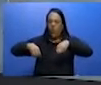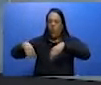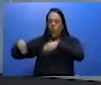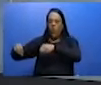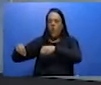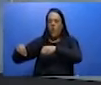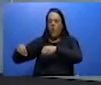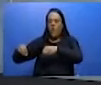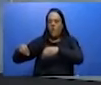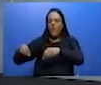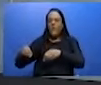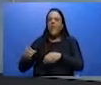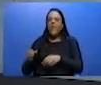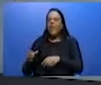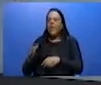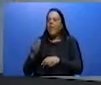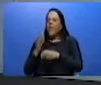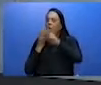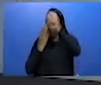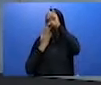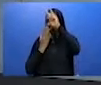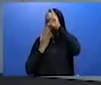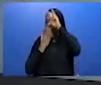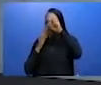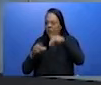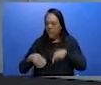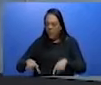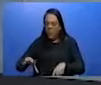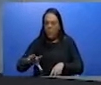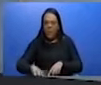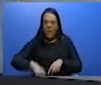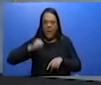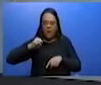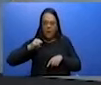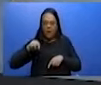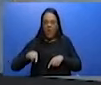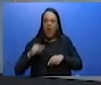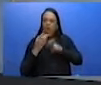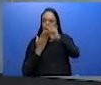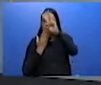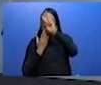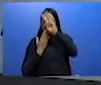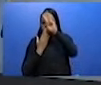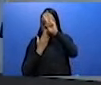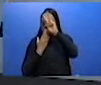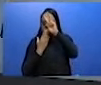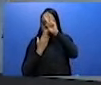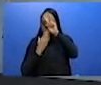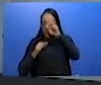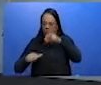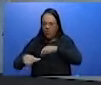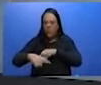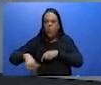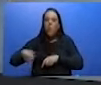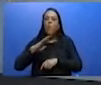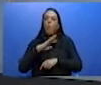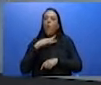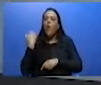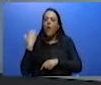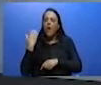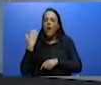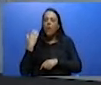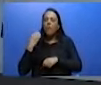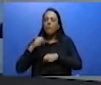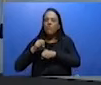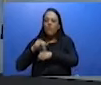roupa, e eles foram contaminados com varíola. A varíola exterminou os goitacás. Um dos